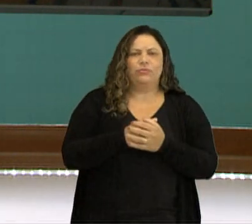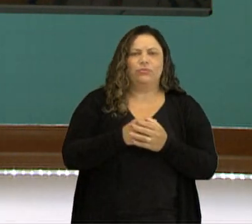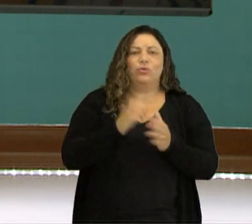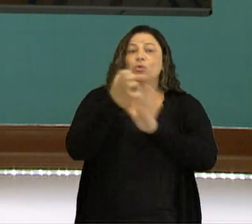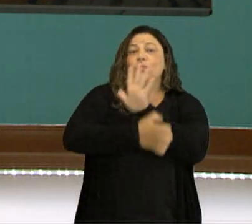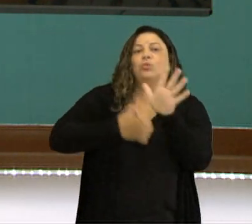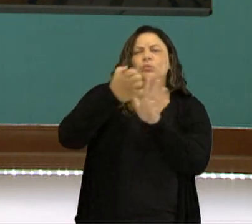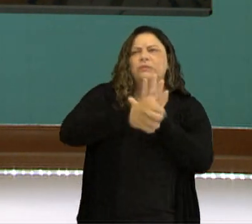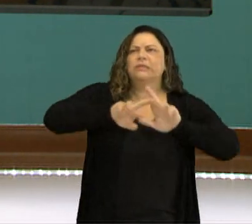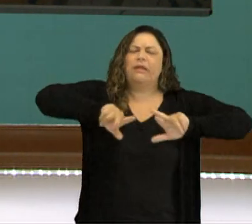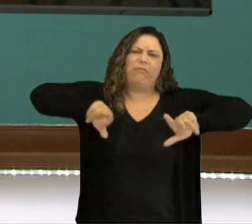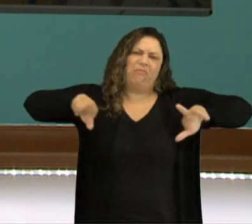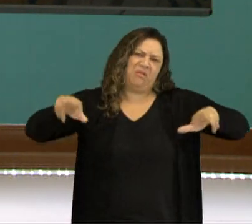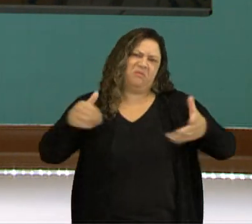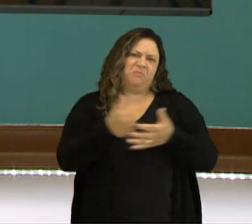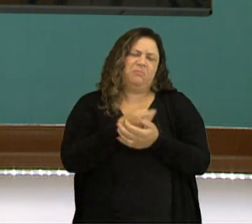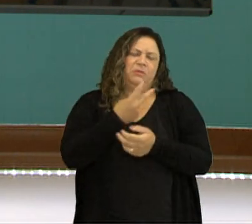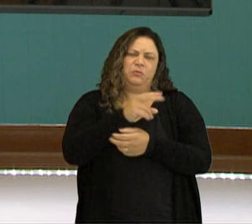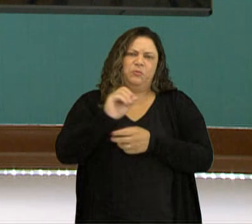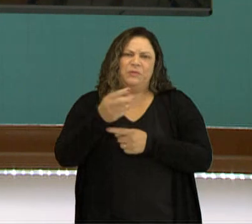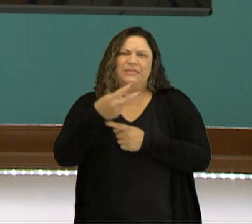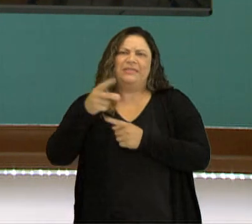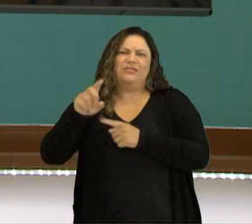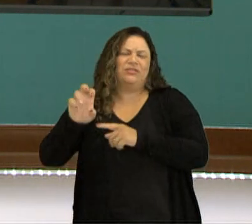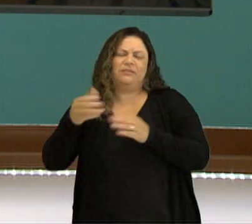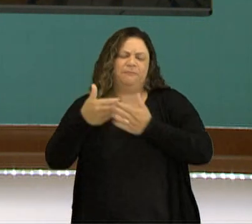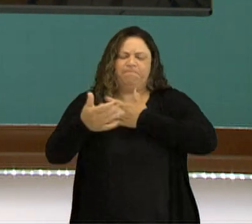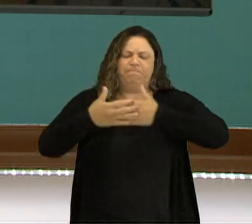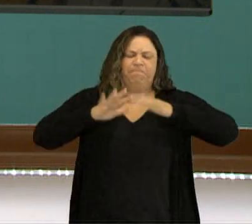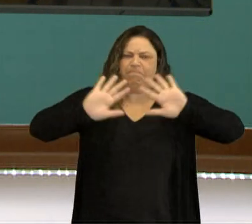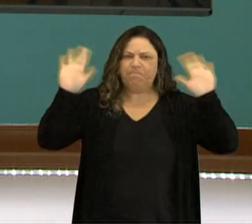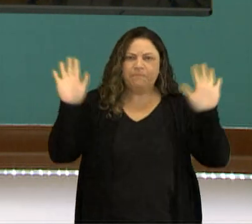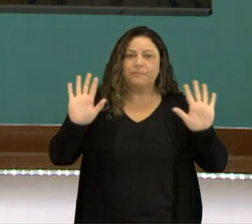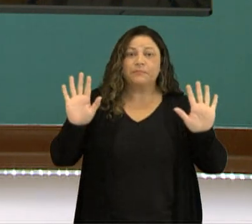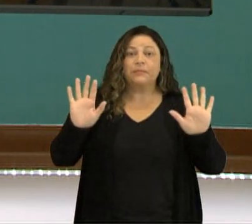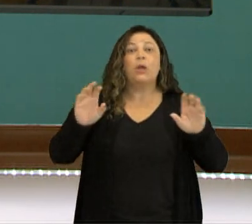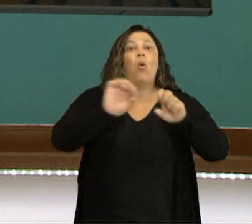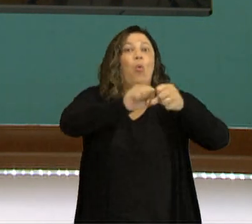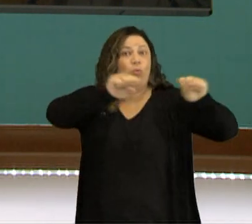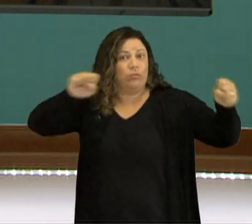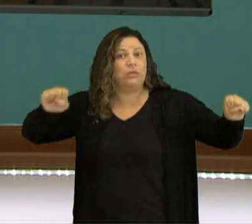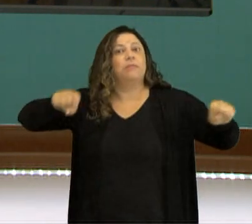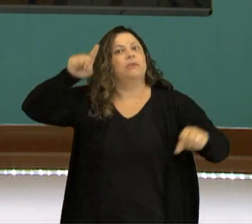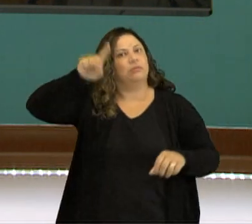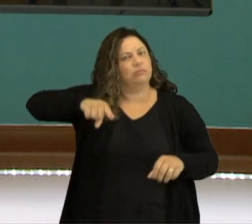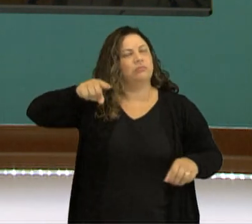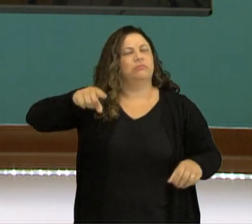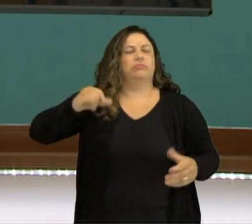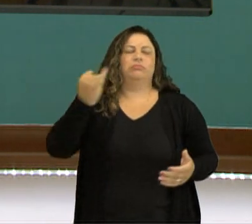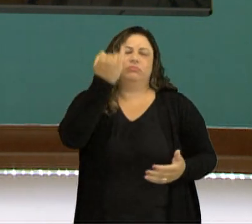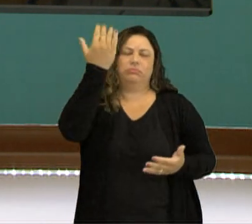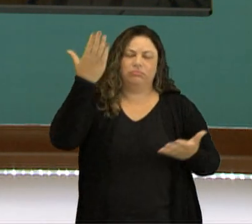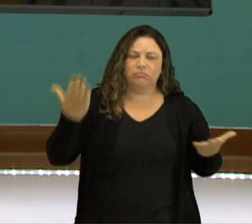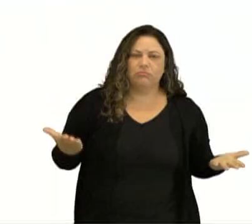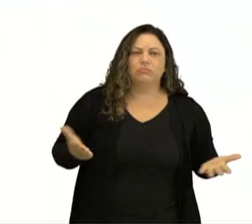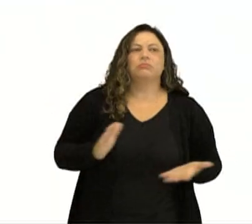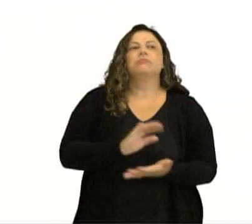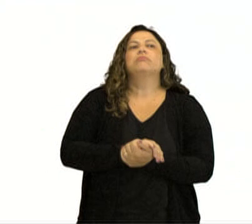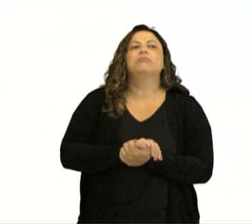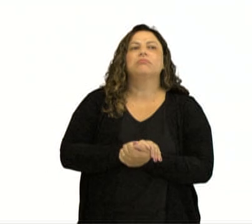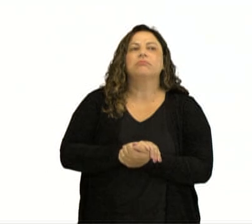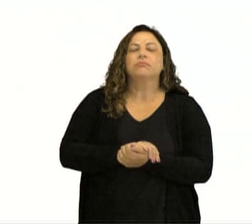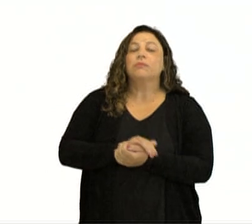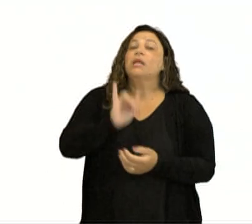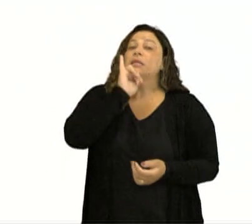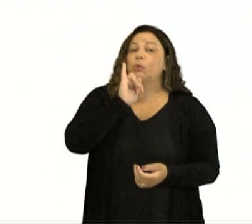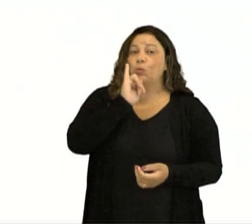seja o que for, o tamanho desse trem ele acaba interferindo bastante no tempo de movimento, ok? Então eu tenho um exemplo